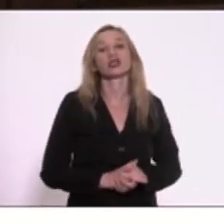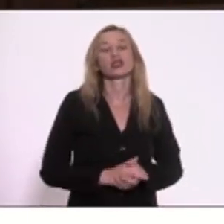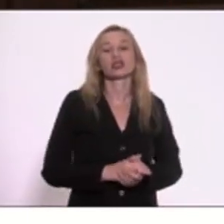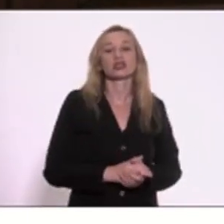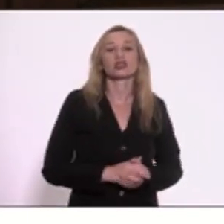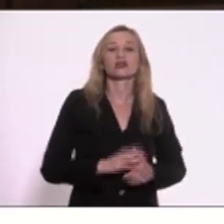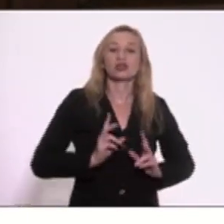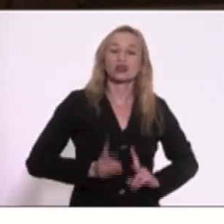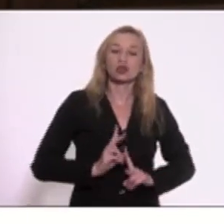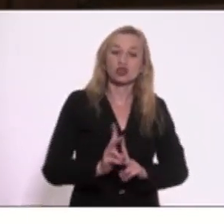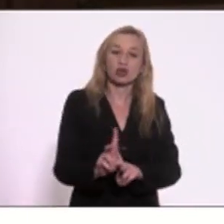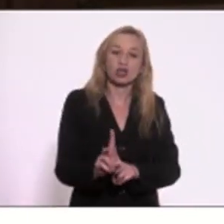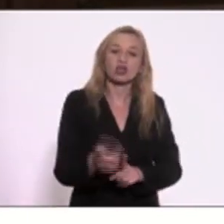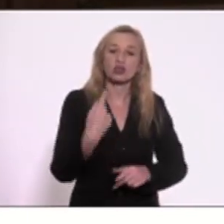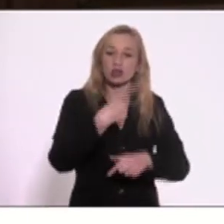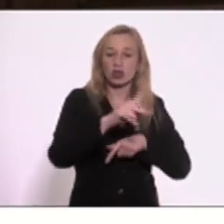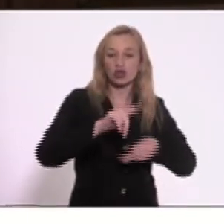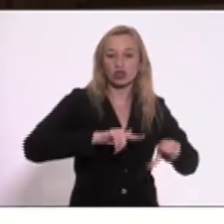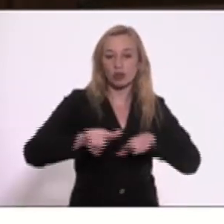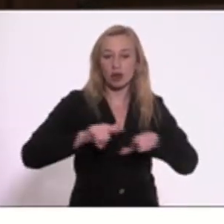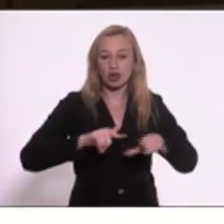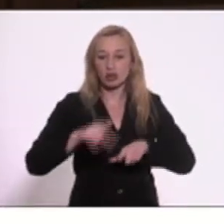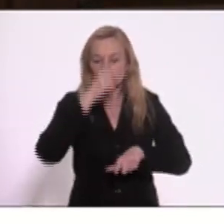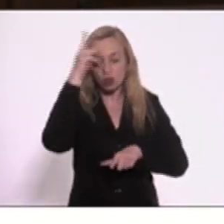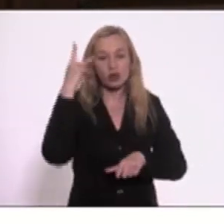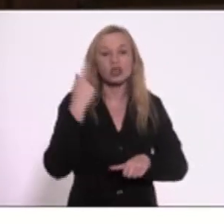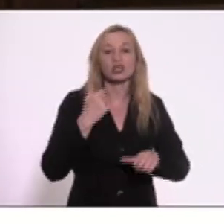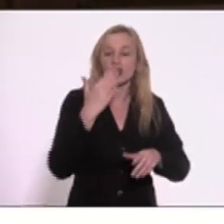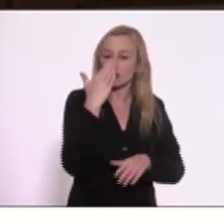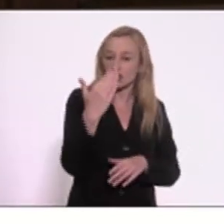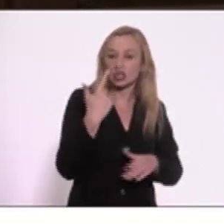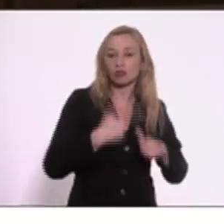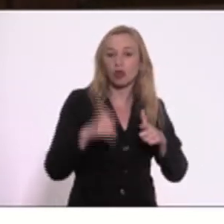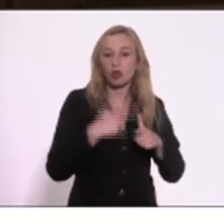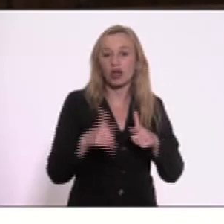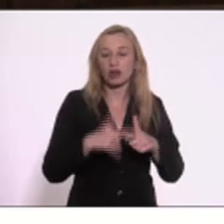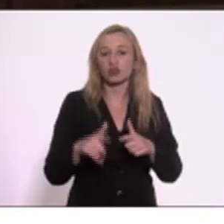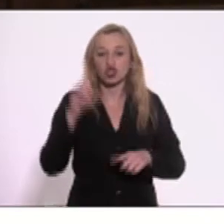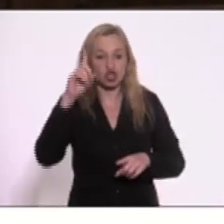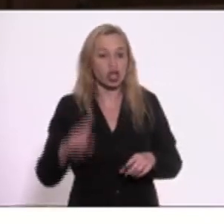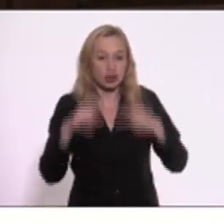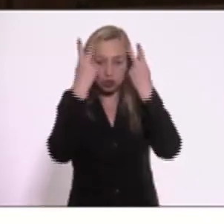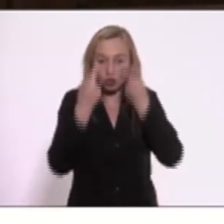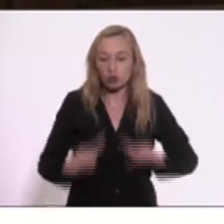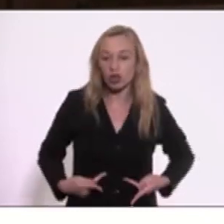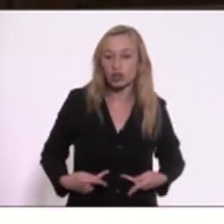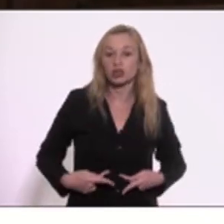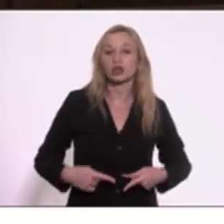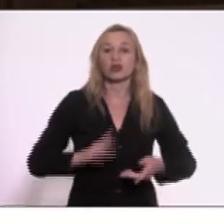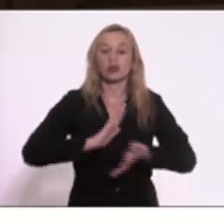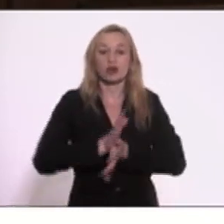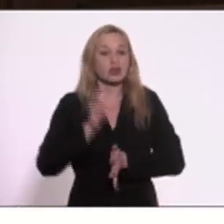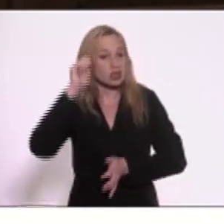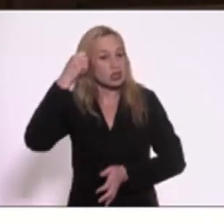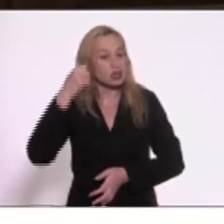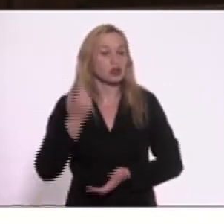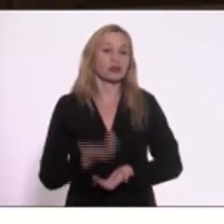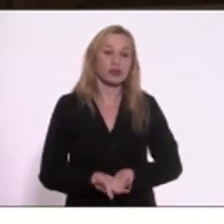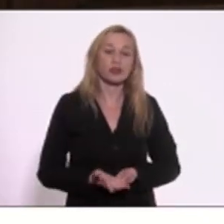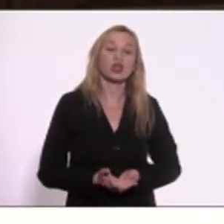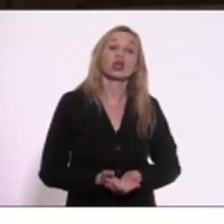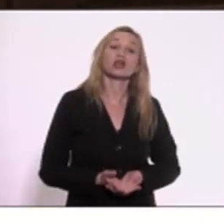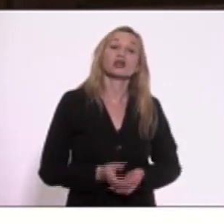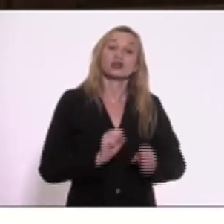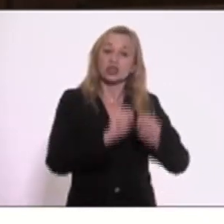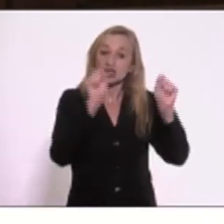formação continuada dos seus trabalhadores, das suas trabalhadoras, enfrentando problemas de direitos humanos, entre os quais o preconceito racial. Então, sobre esses